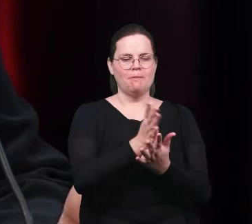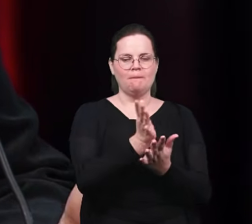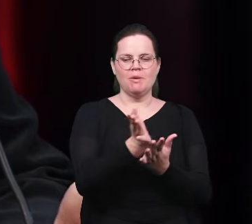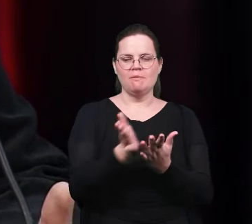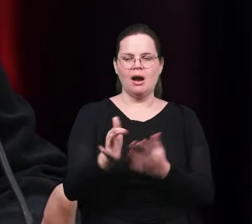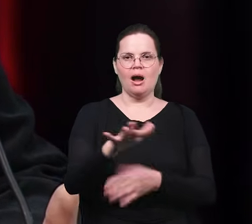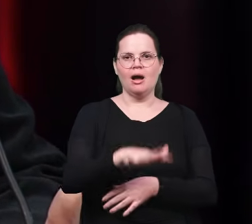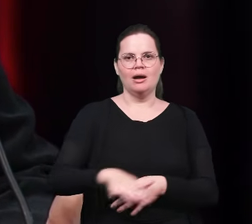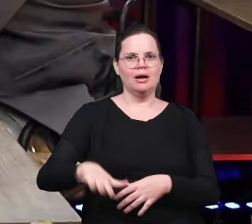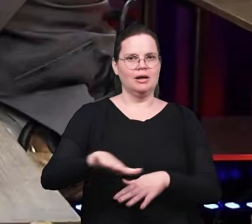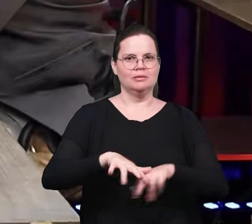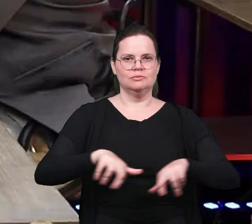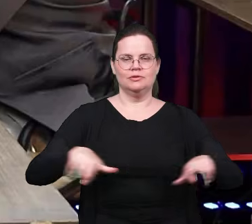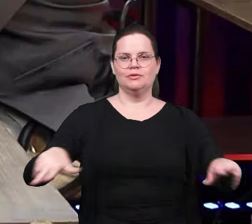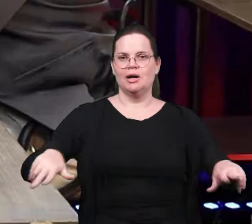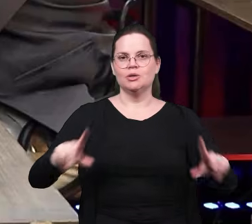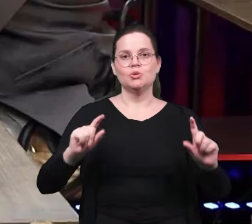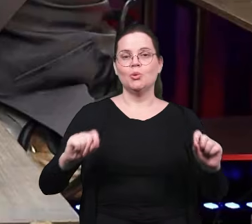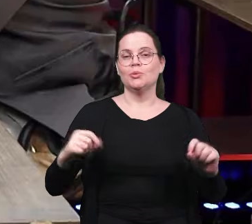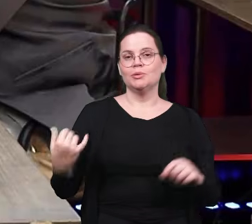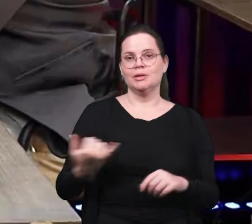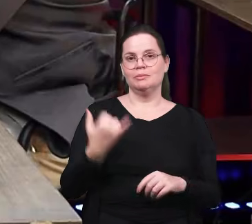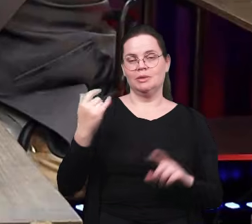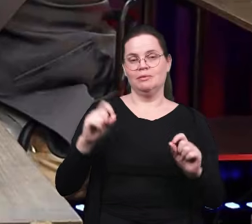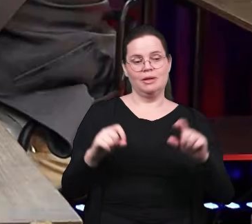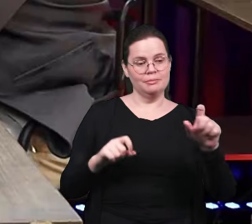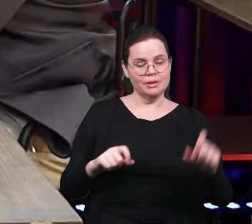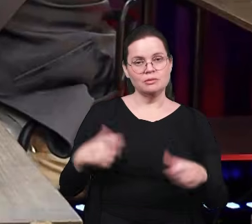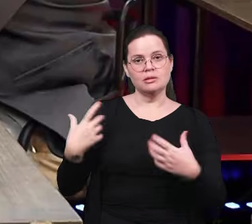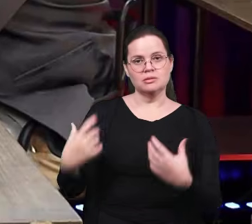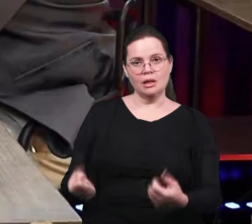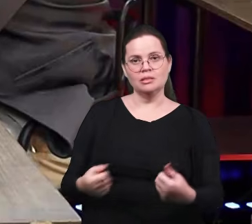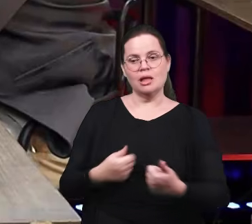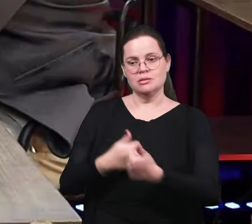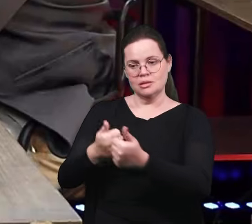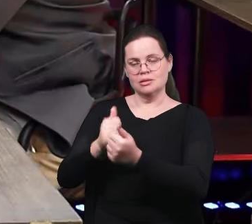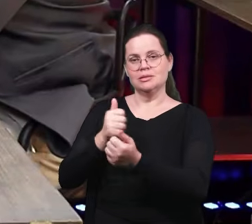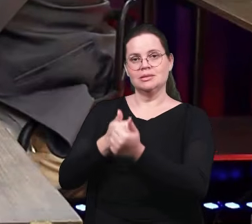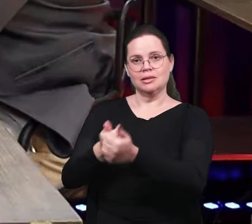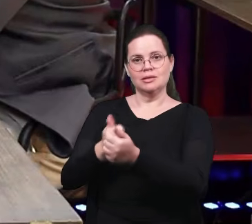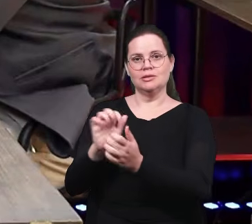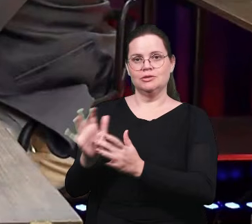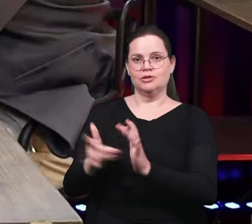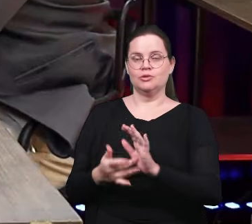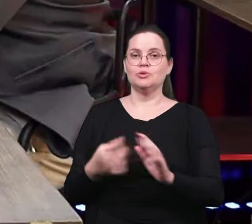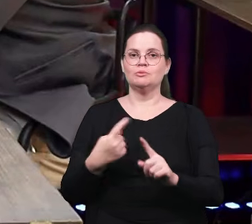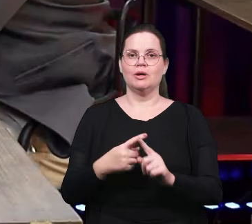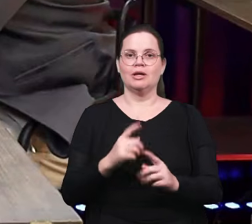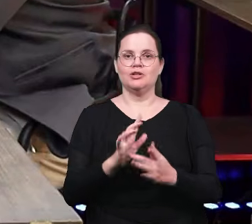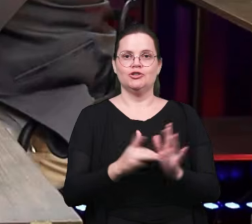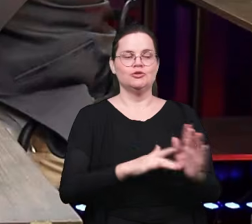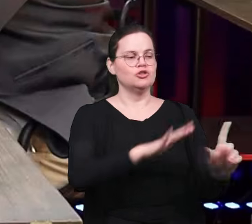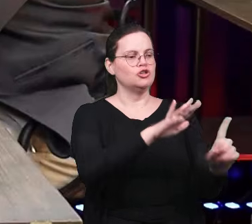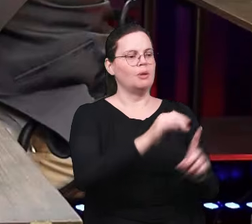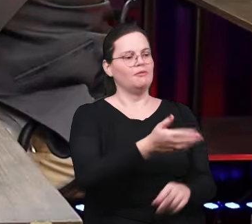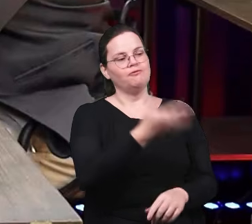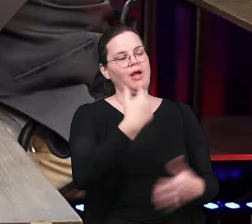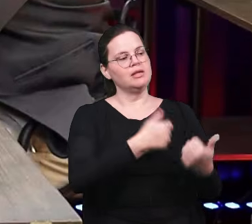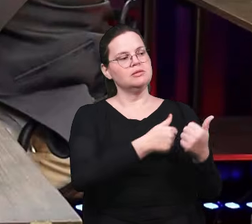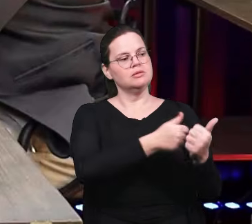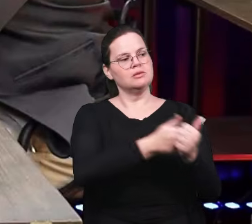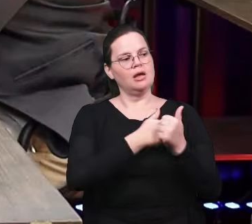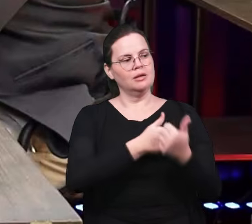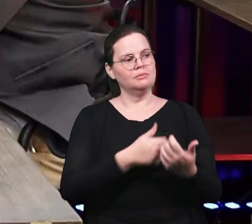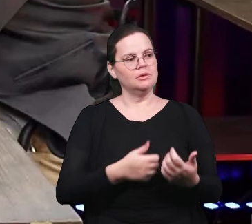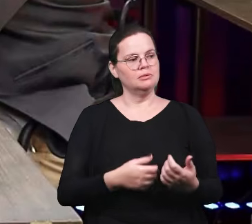O que importa é o homem aceitar o chamado, né? Jesus sempre dizendo, segue-me, e quando o homem dá